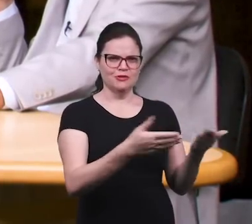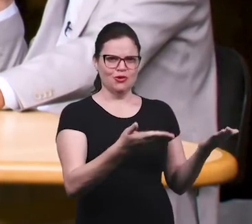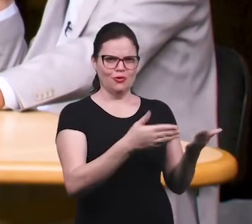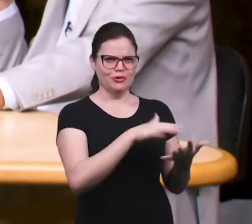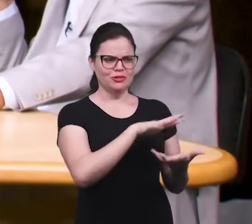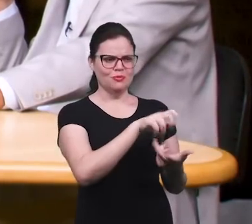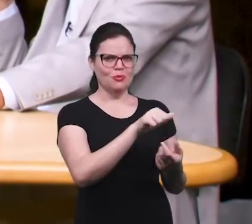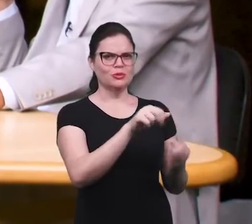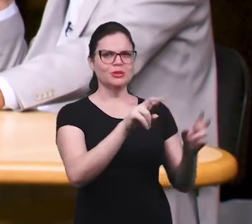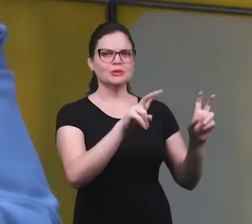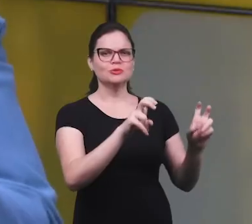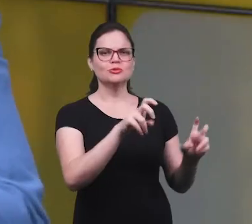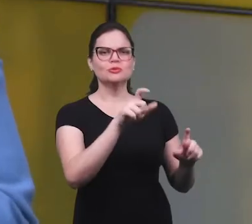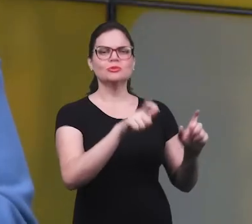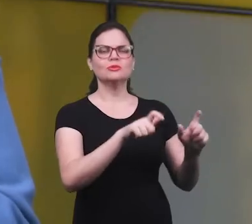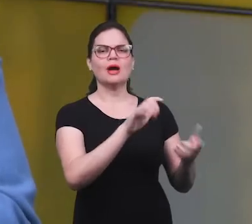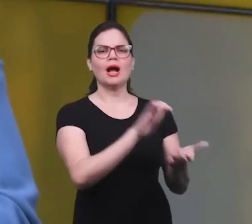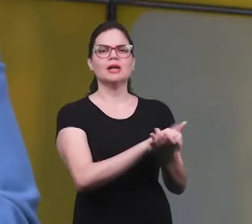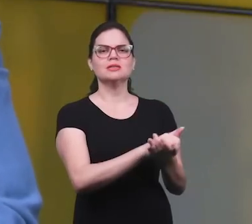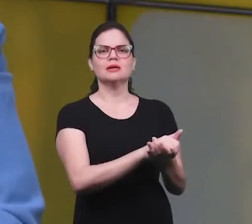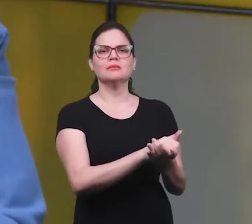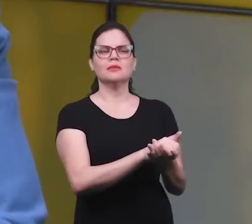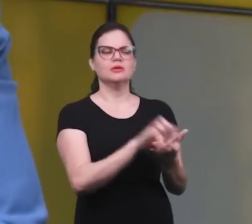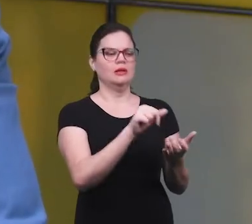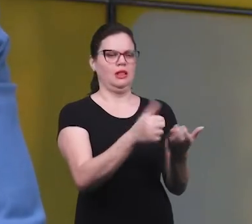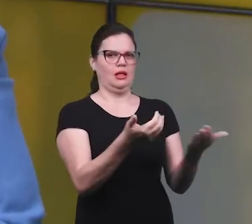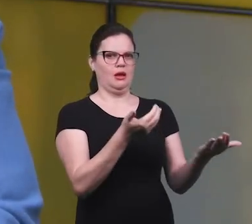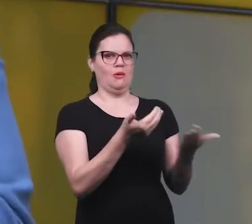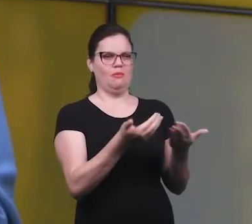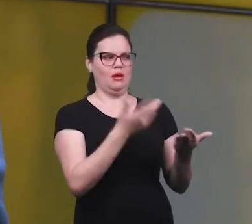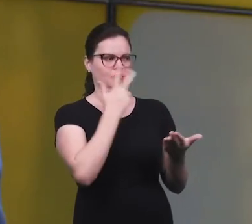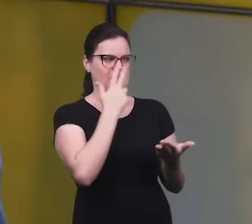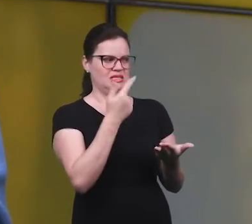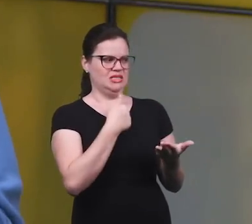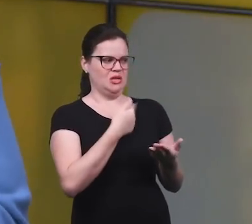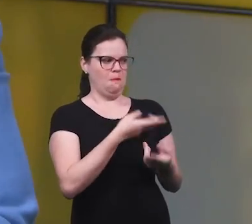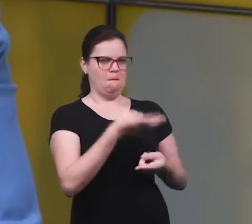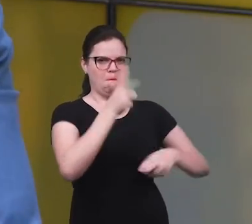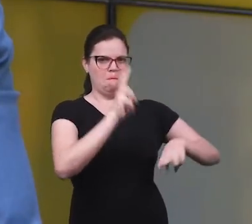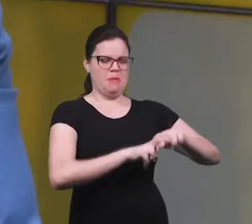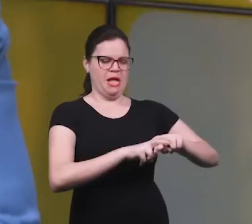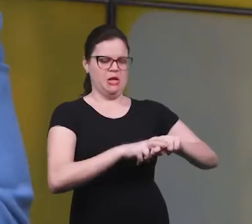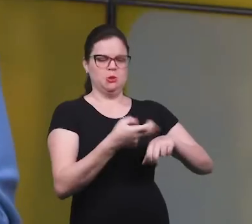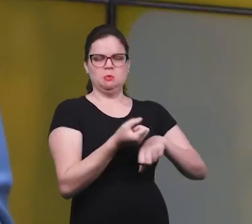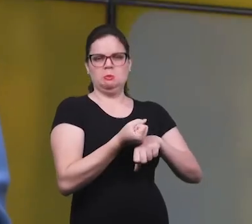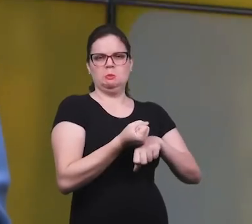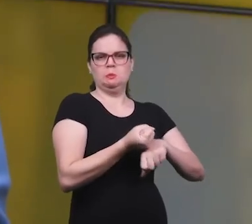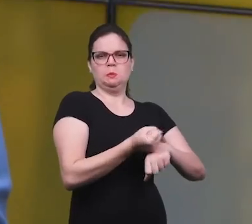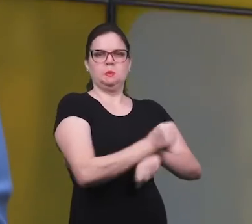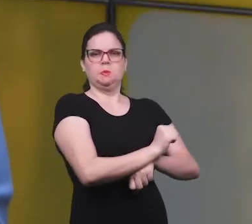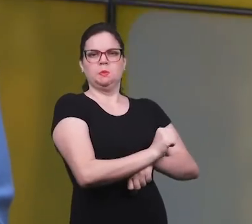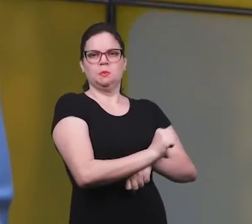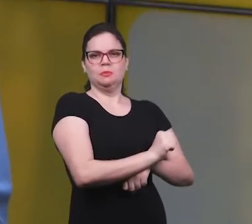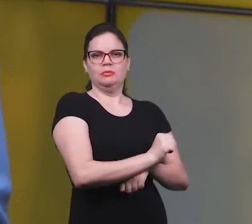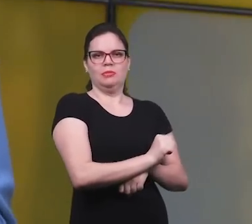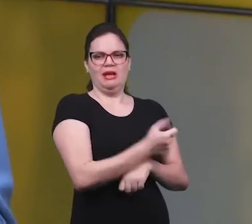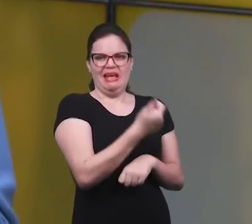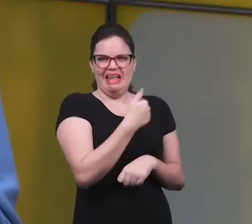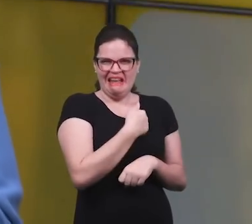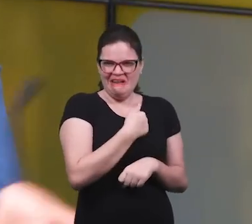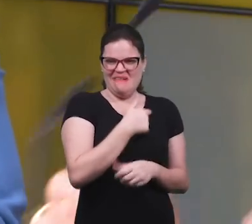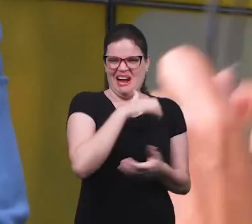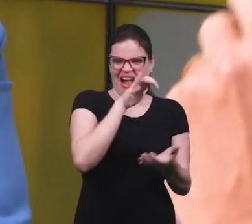hoje como uma doença, É verdade. como uma interessante. prisão, como algo que vai tirar